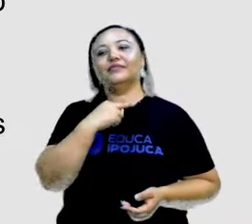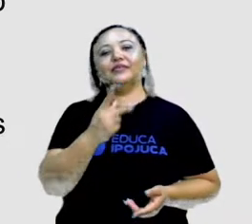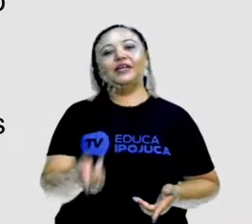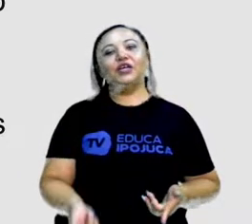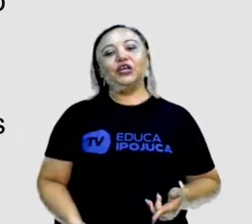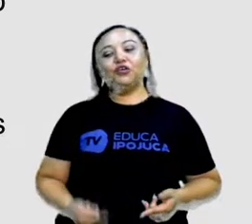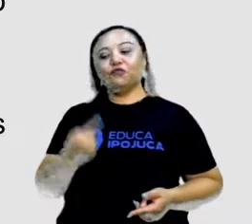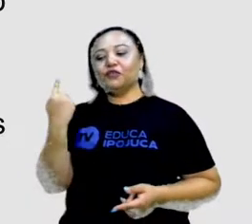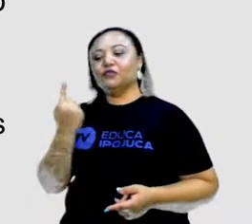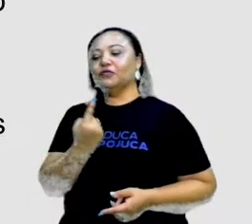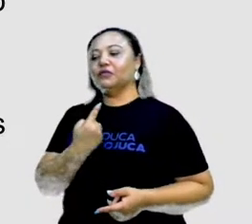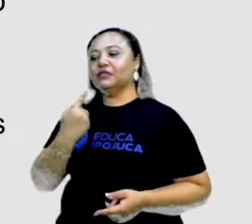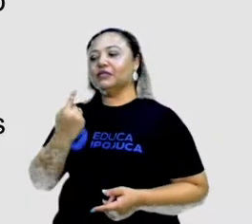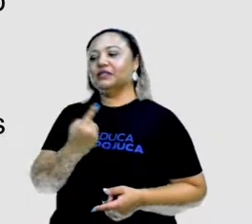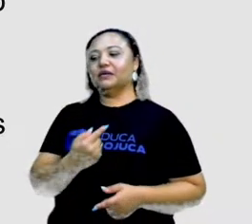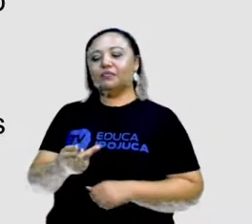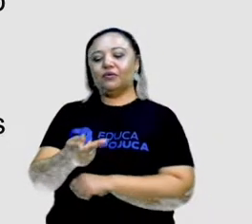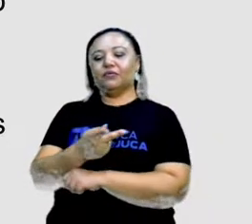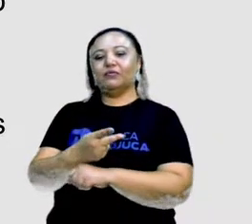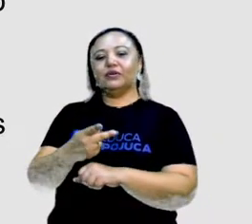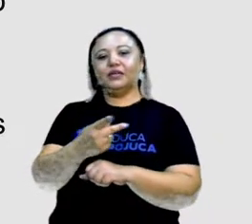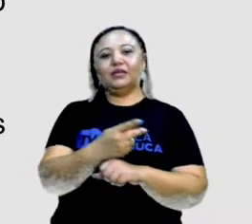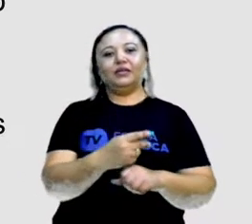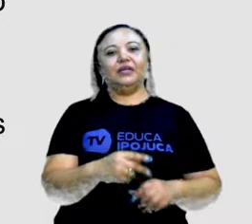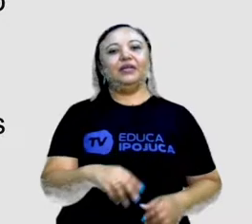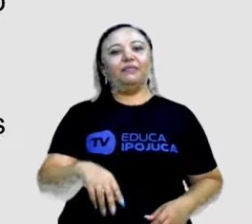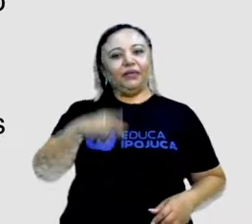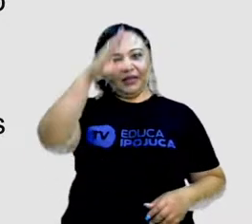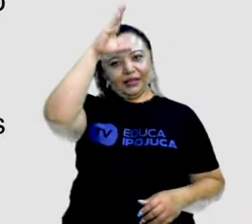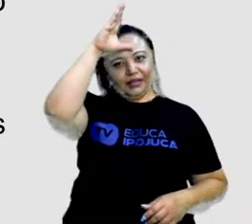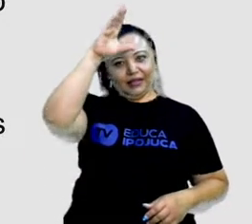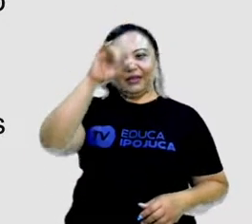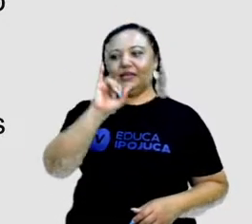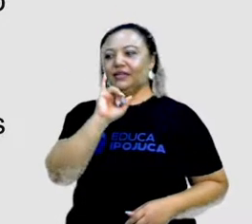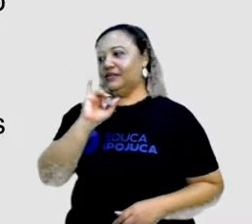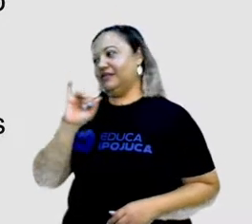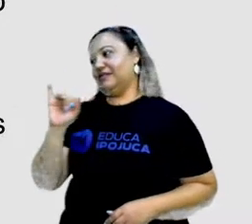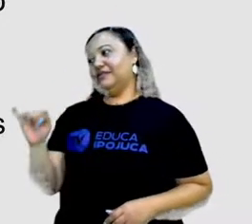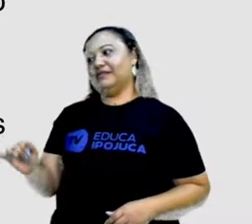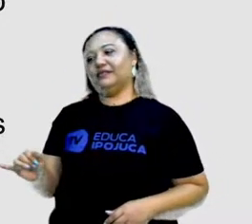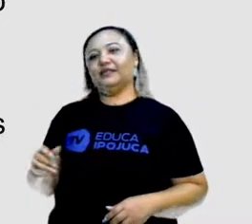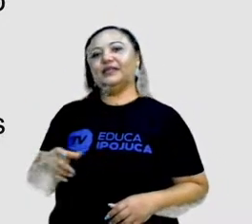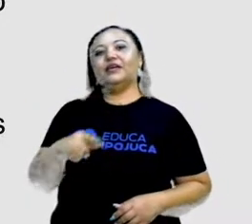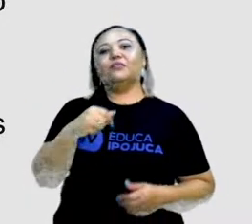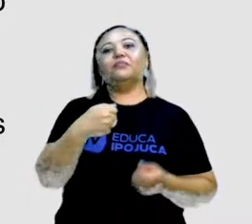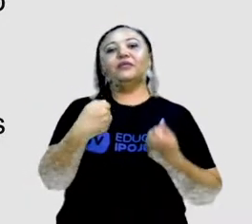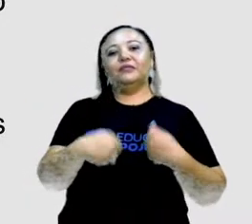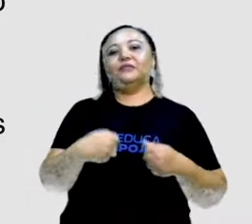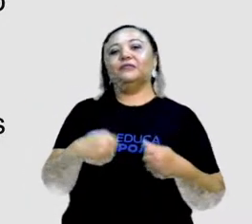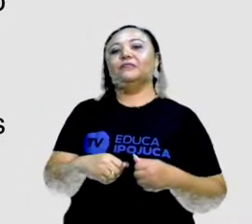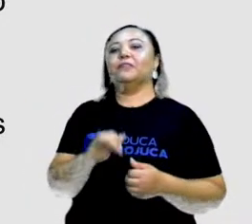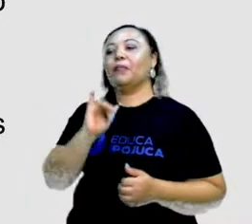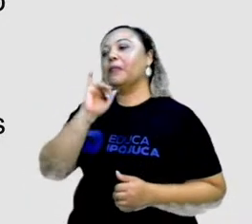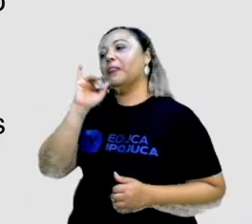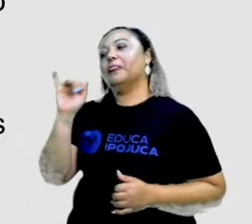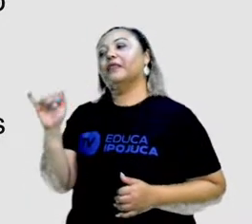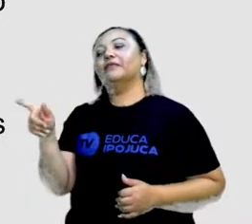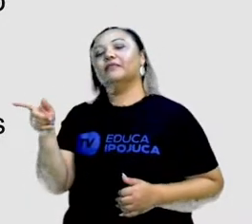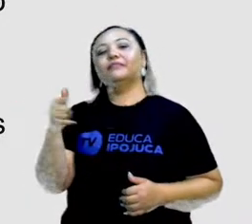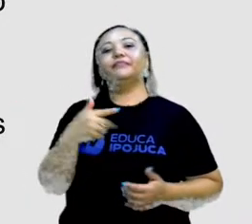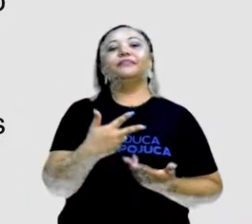fiquei sozinha, procurei minha tia, que estava preparando o almoço. Tia, preciso contar uma coisa para a senhora. Pois